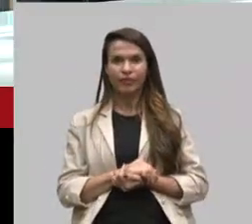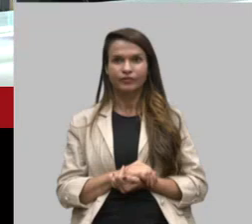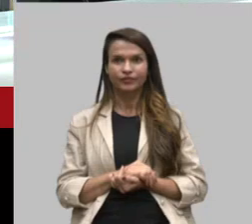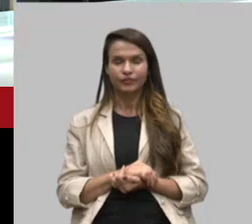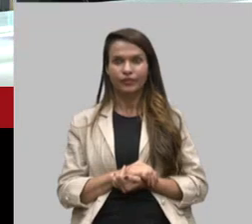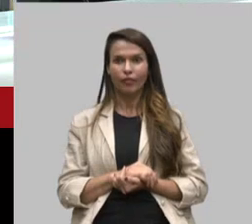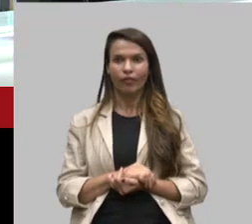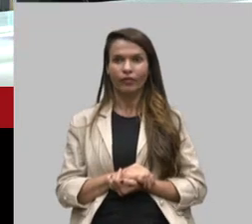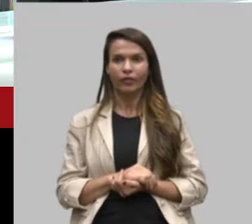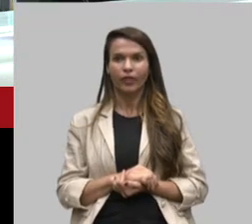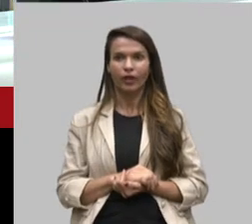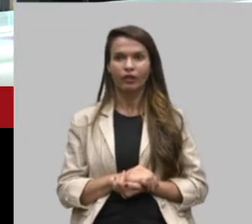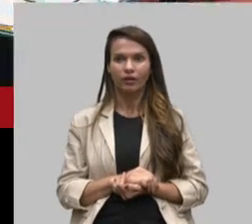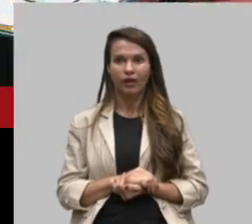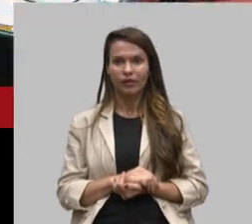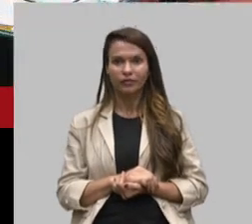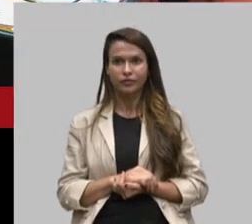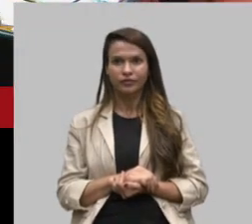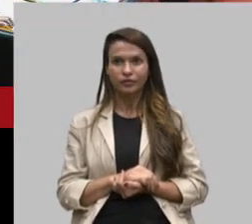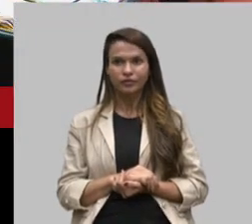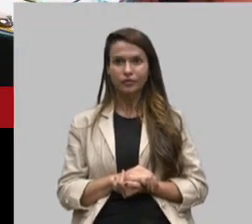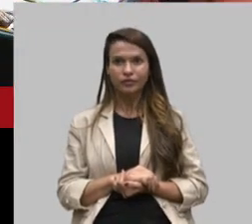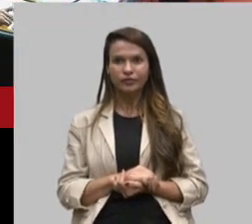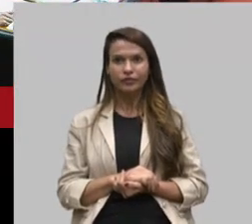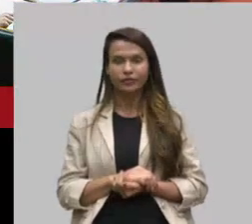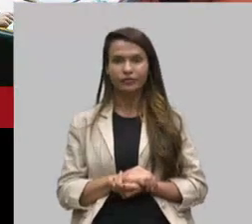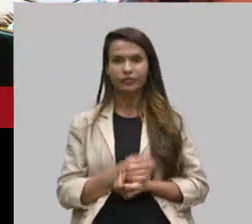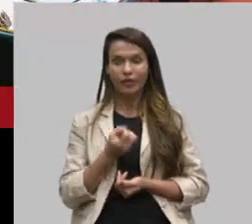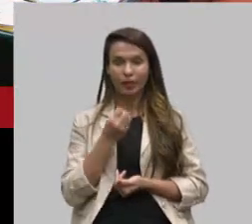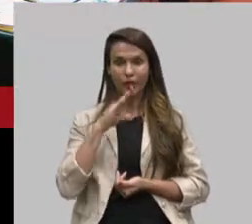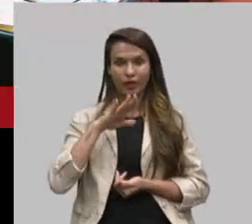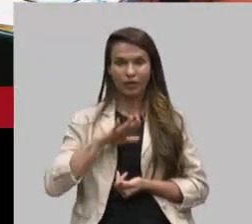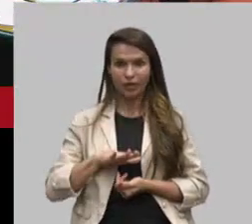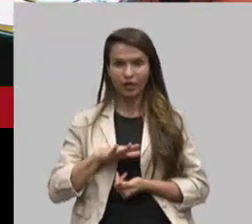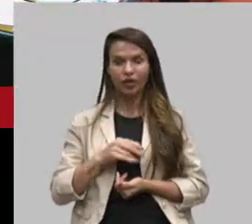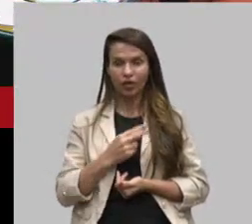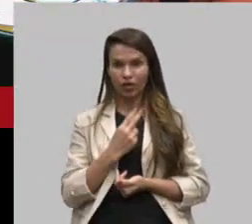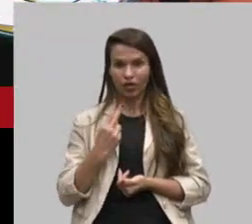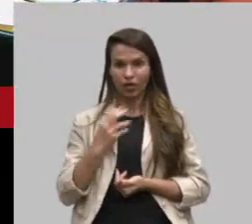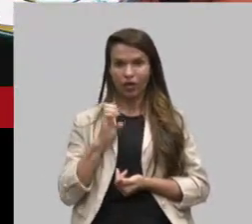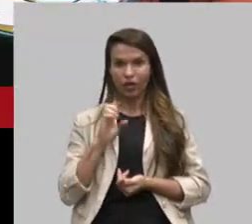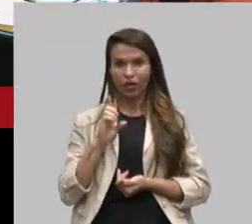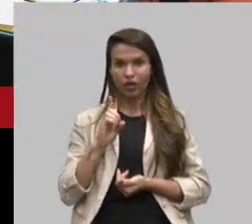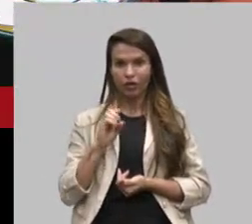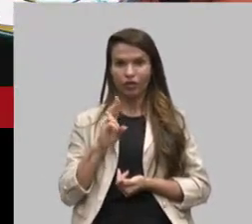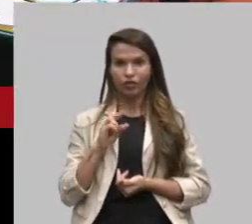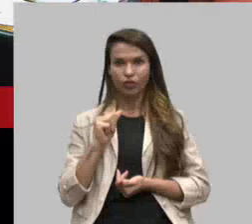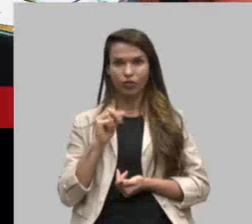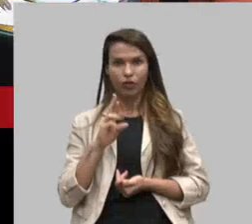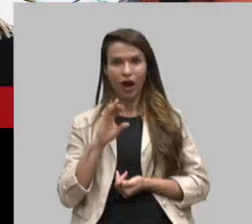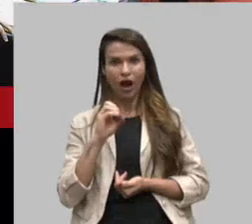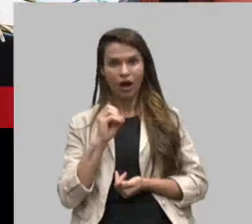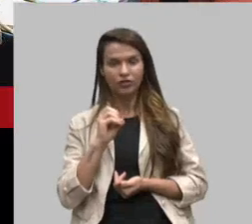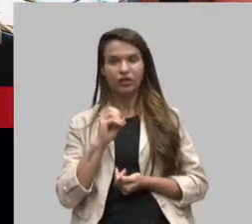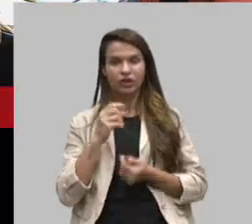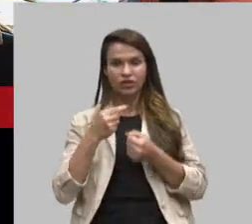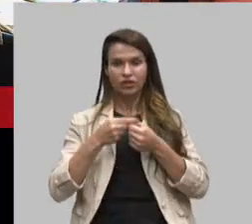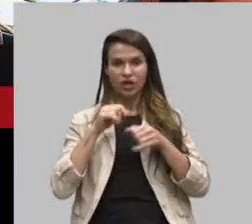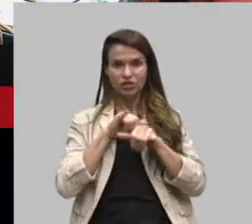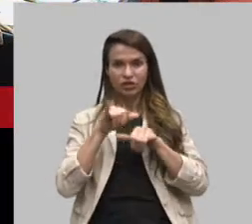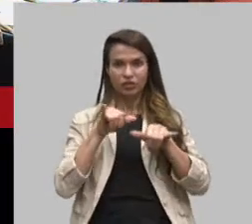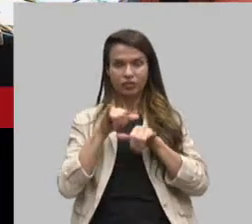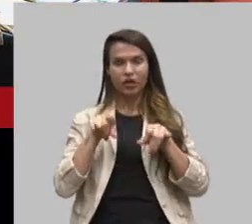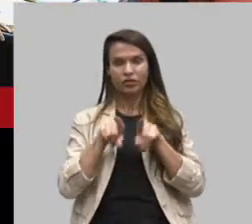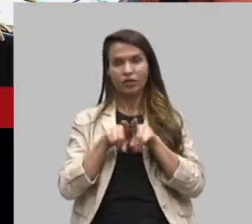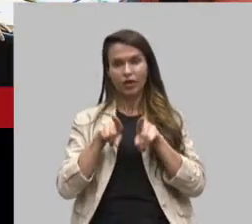pode falar boa tarde eu sou o Eduardo da cidade da campanha e também ven assim como a